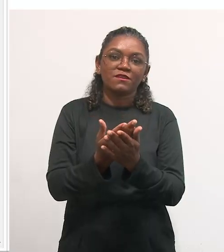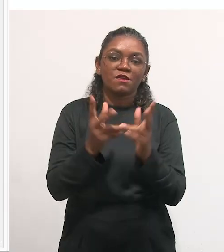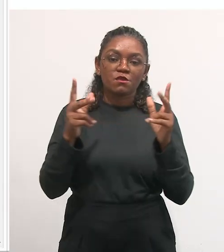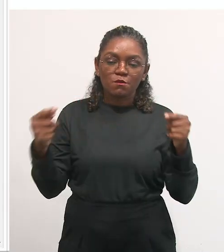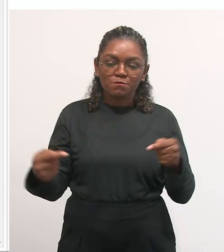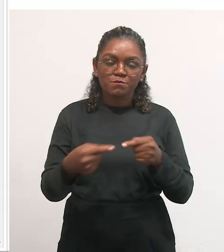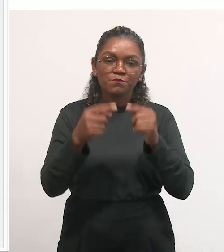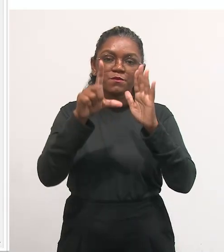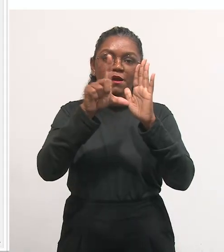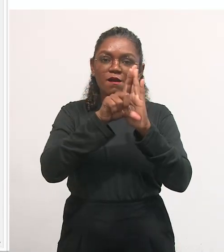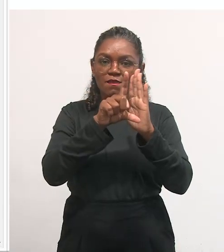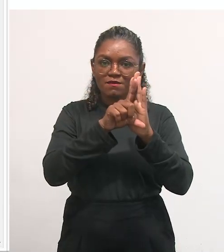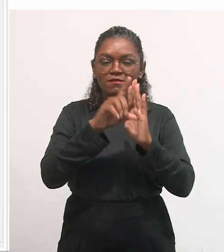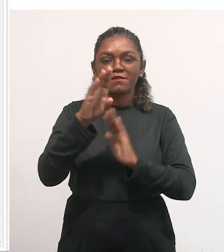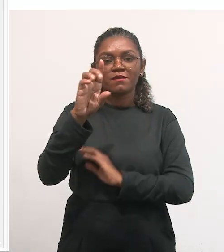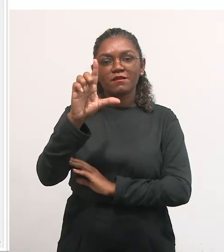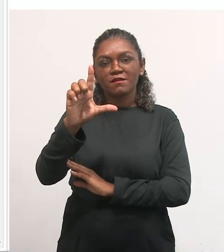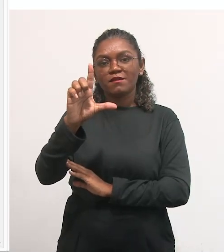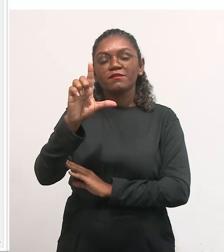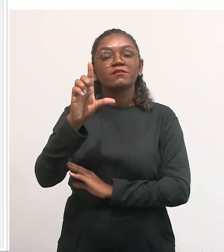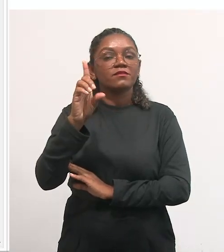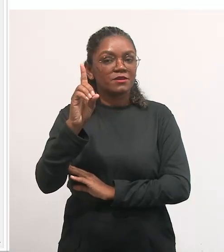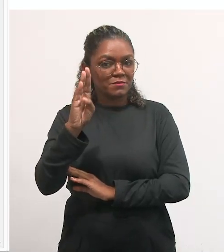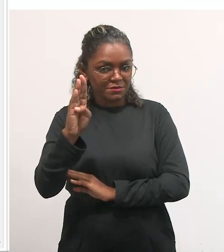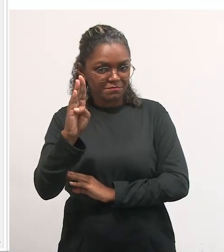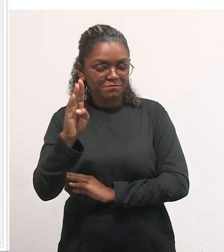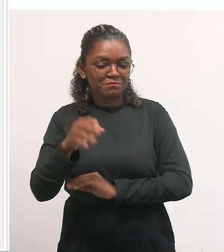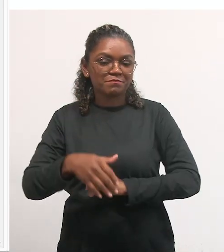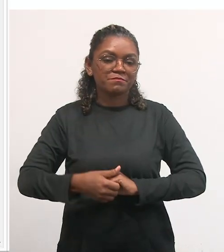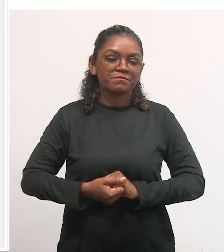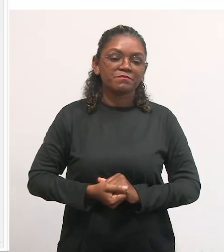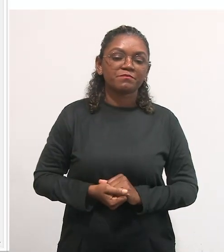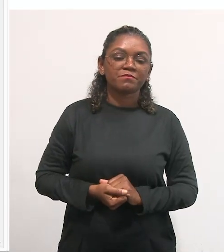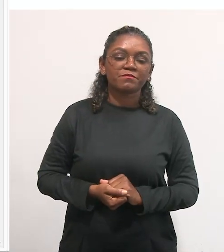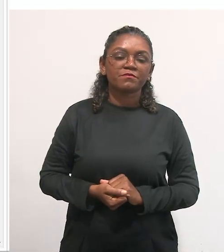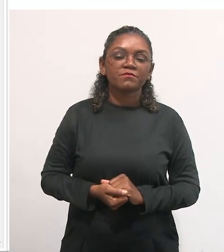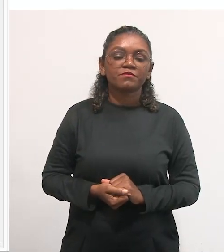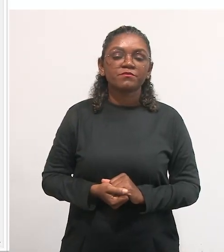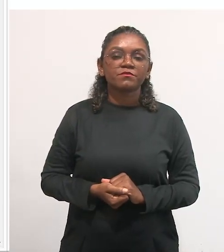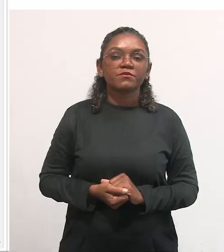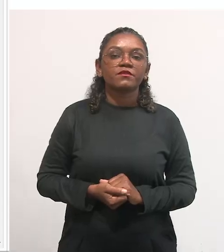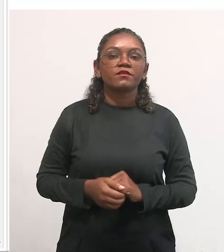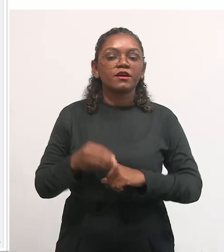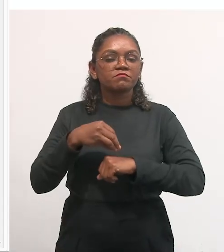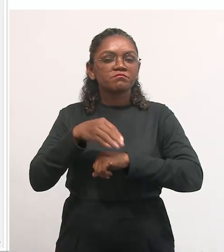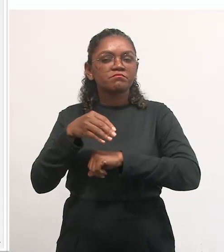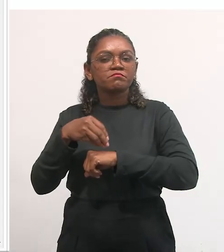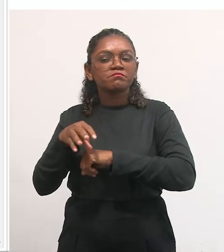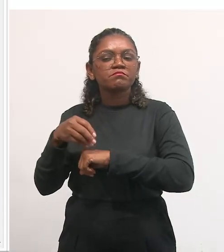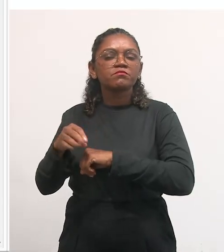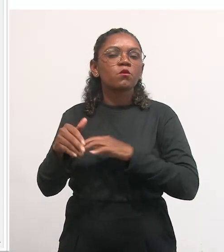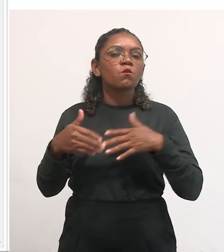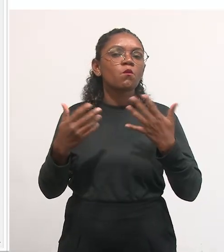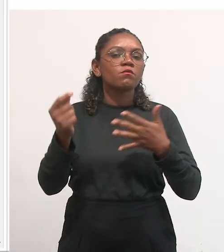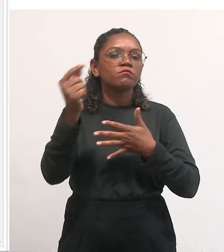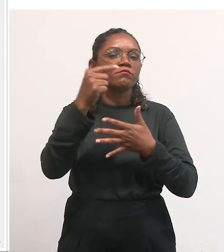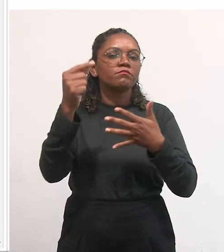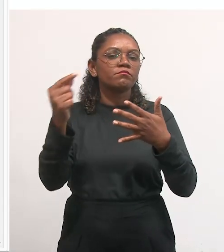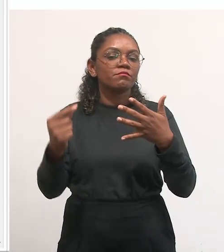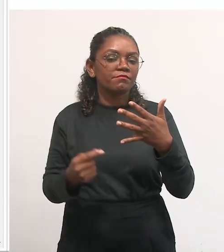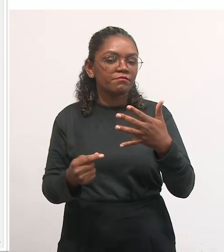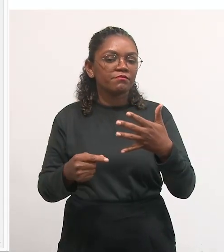que é a 93/94 de 96. E ela vai se orientar por quais princípios? Princípios éticos,